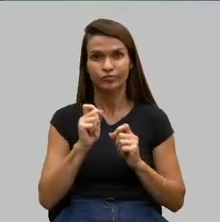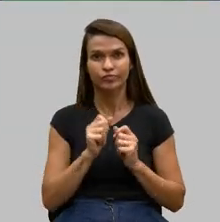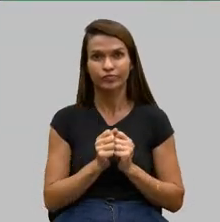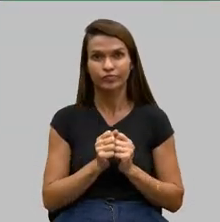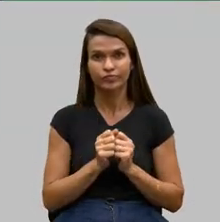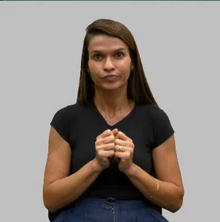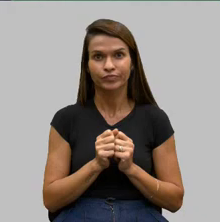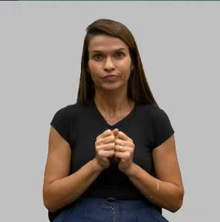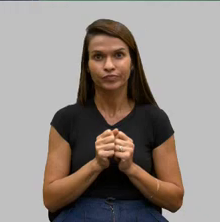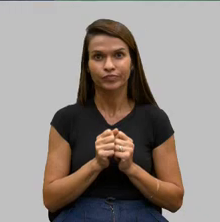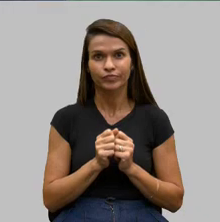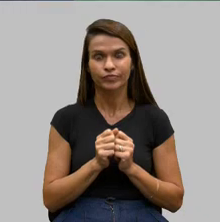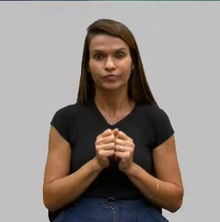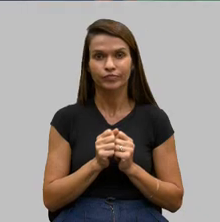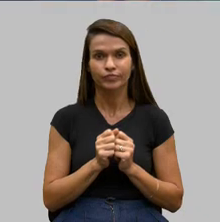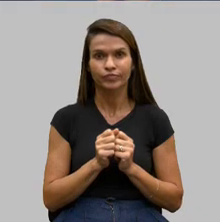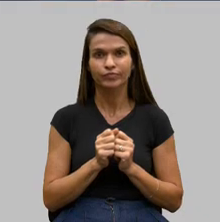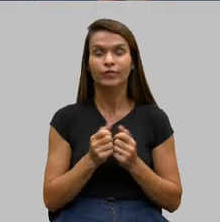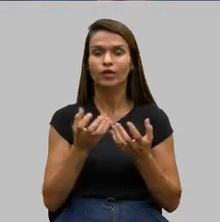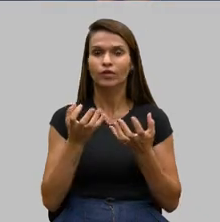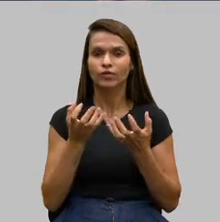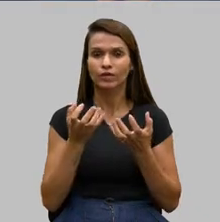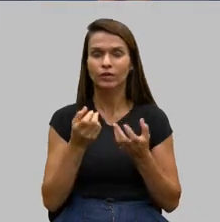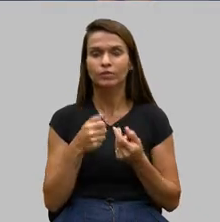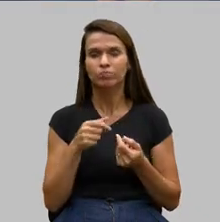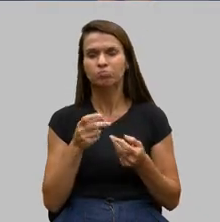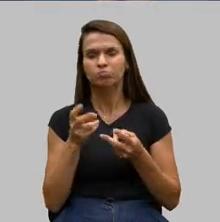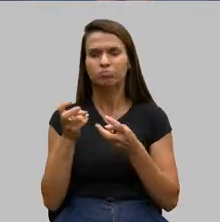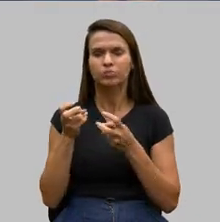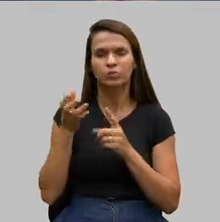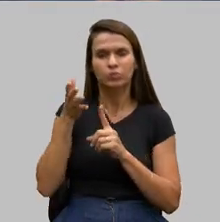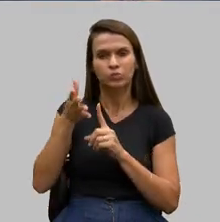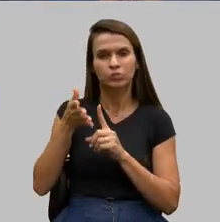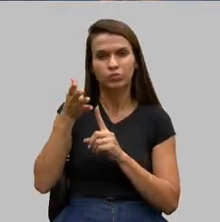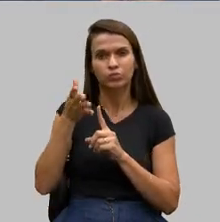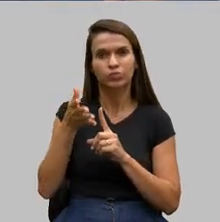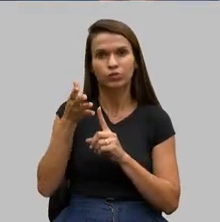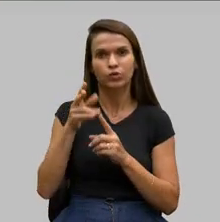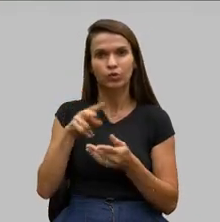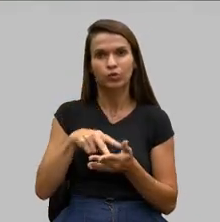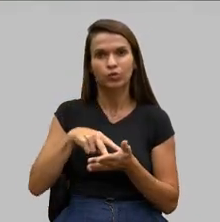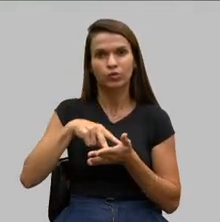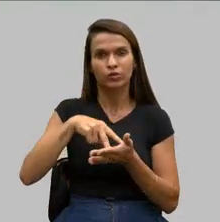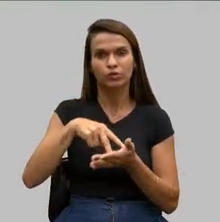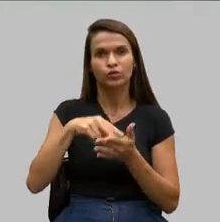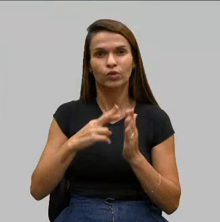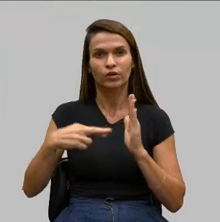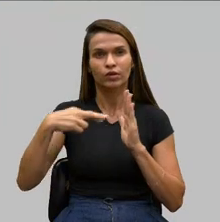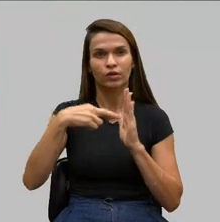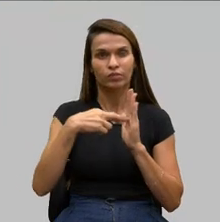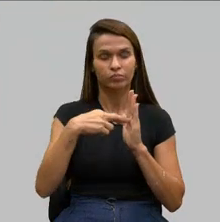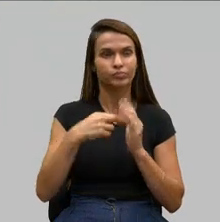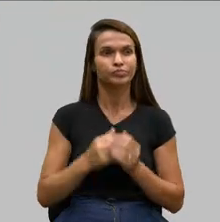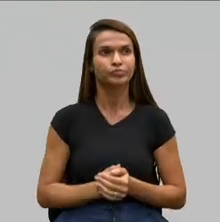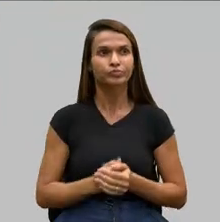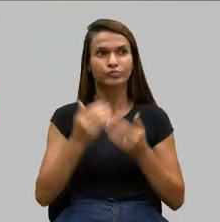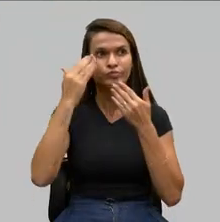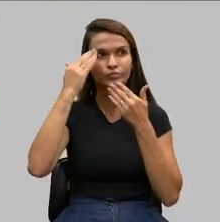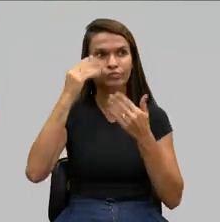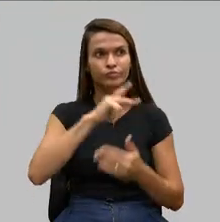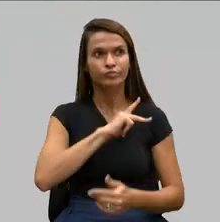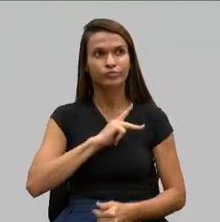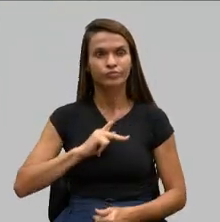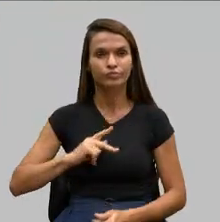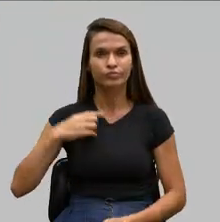presidência de ouvir as suas considerações iniciais como autor do requerimento Muito obrigado ao presidente Deputado